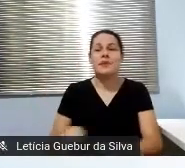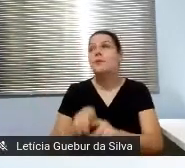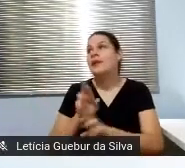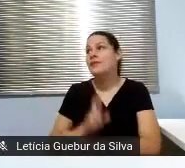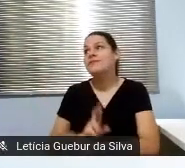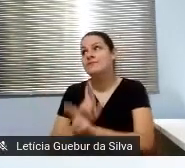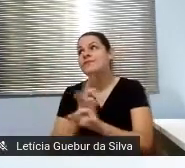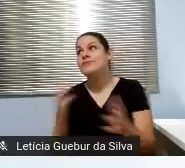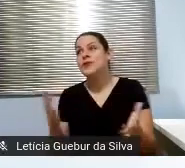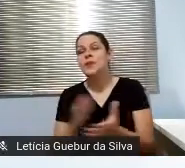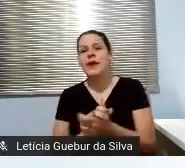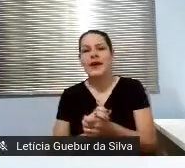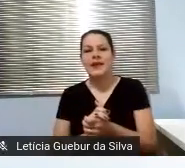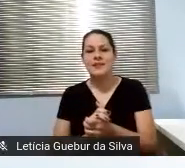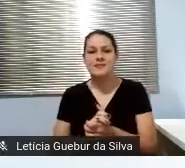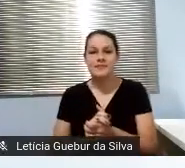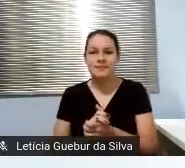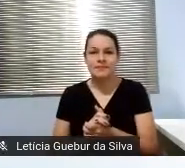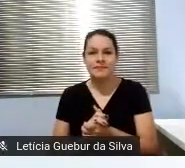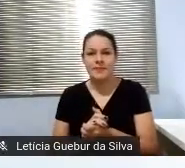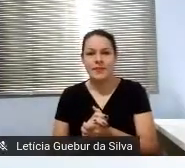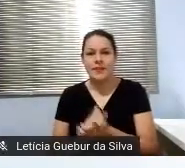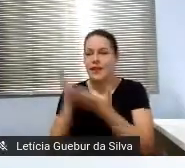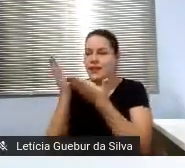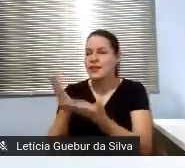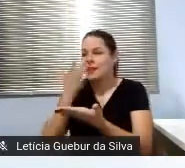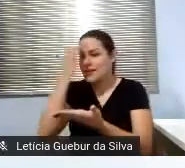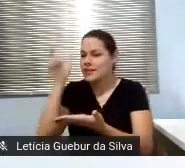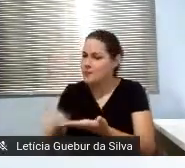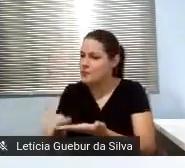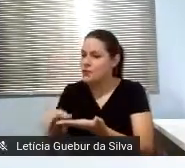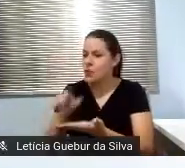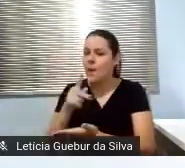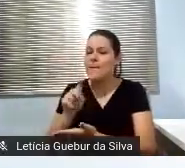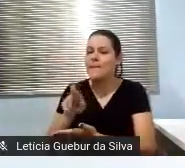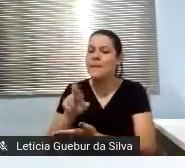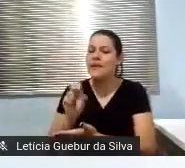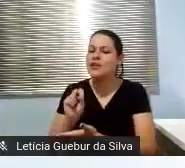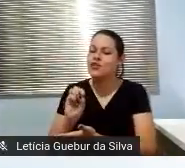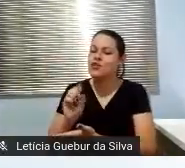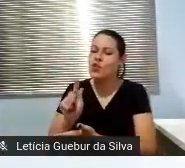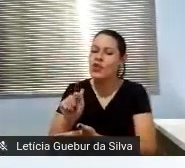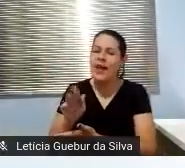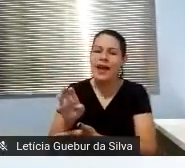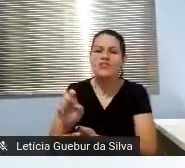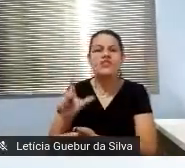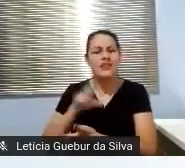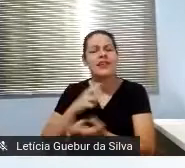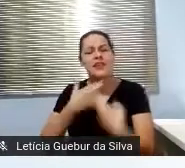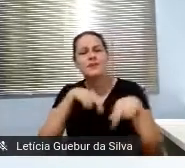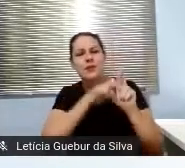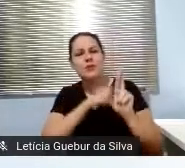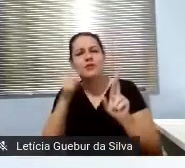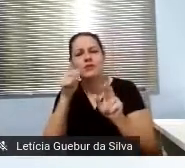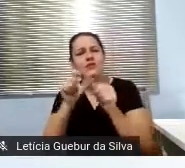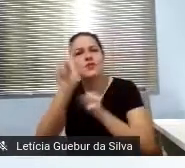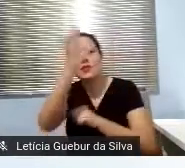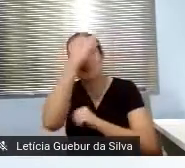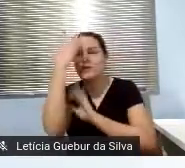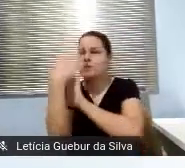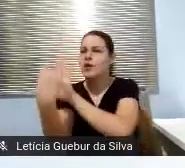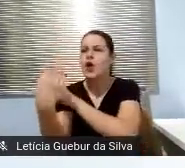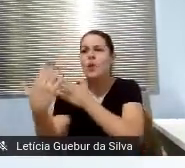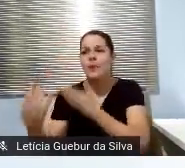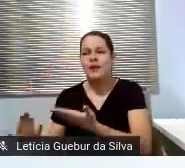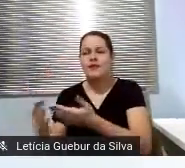Que ele que cumpra, espero. que esse personagem Isso. cumpra o papel que as pessoas lá não estão cumprindo. Querido André,